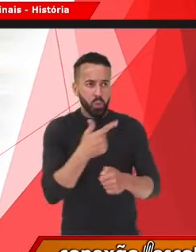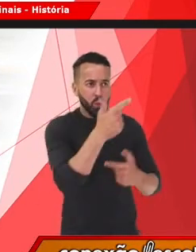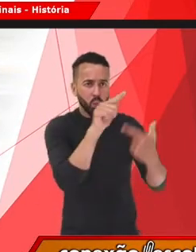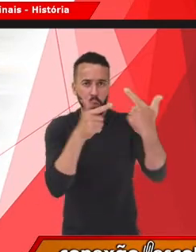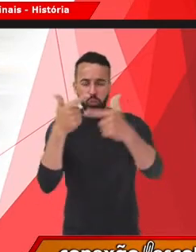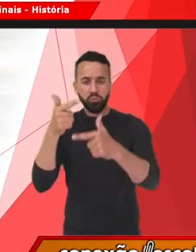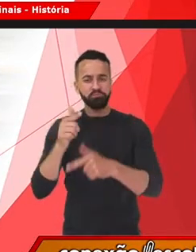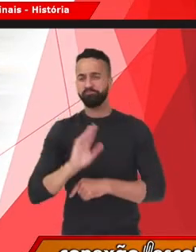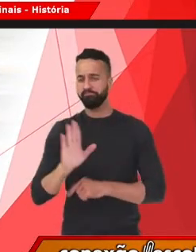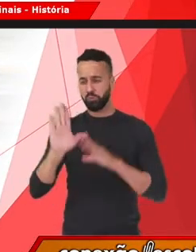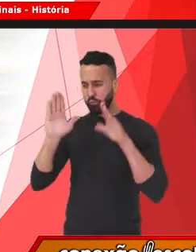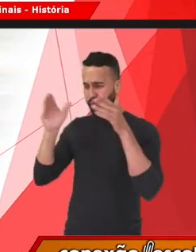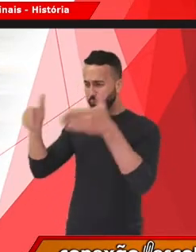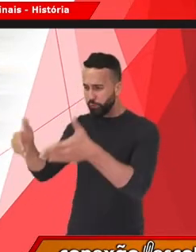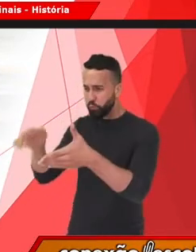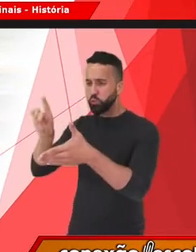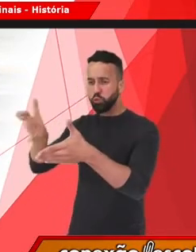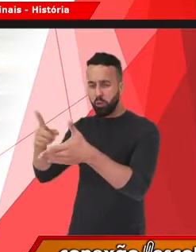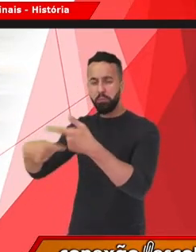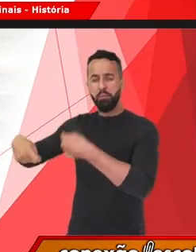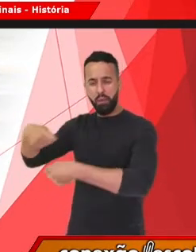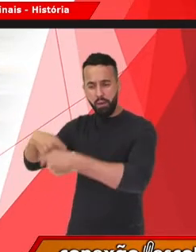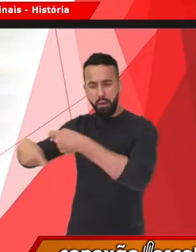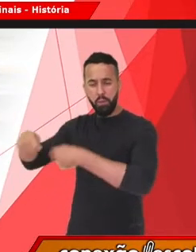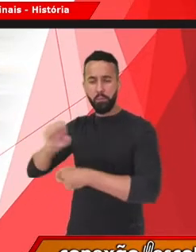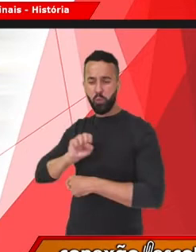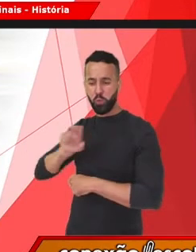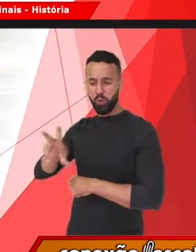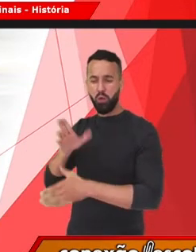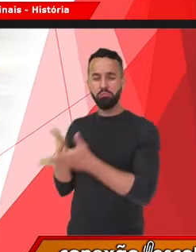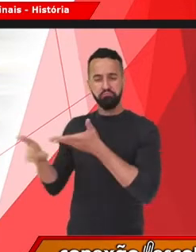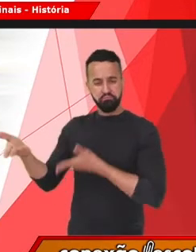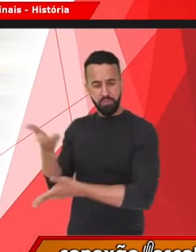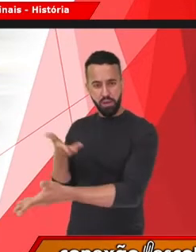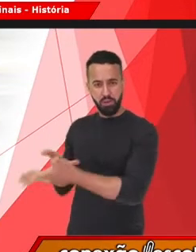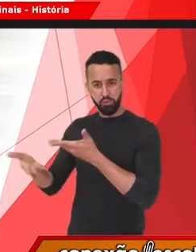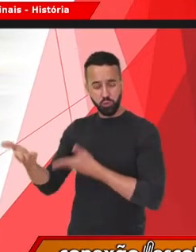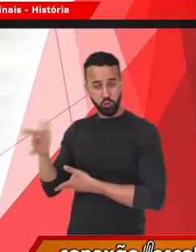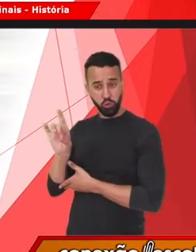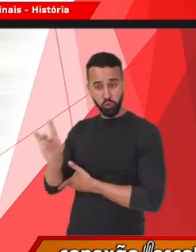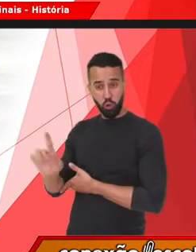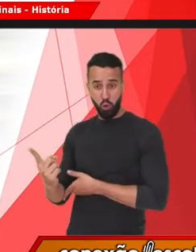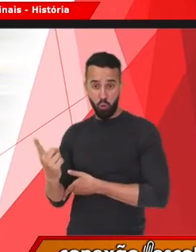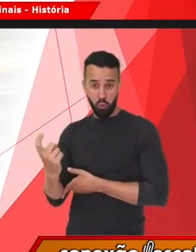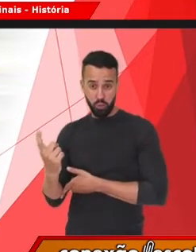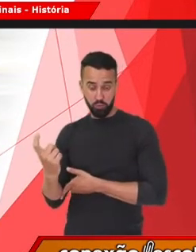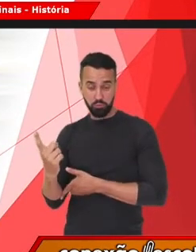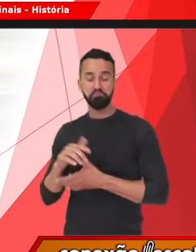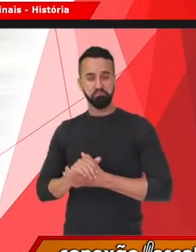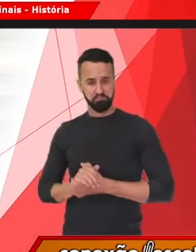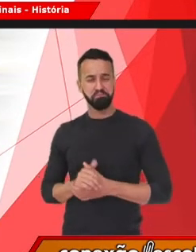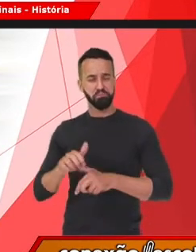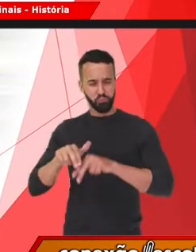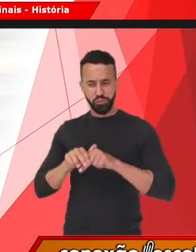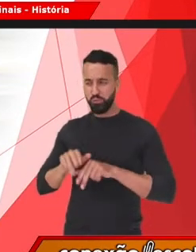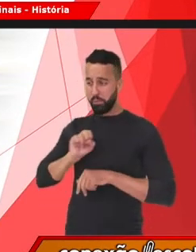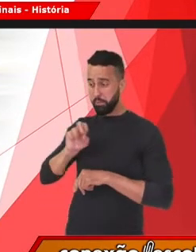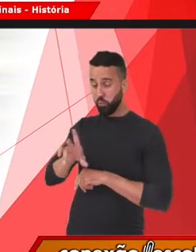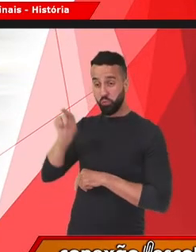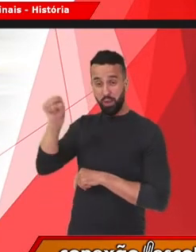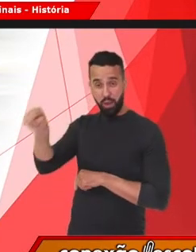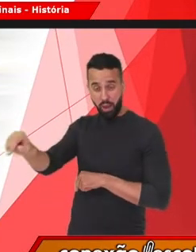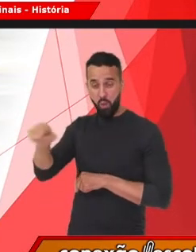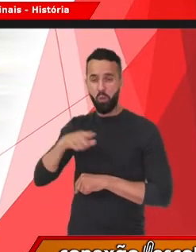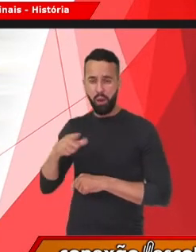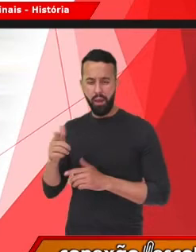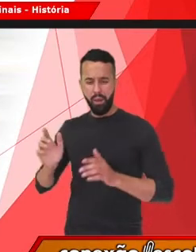com a metrópole, que era Portugal. Daí nós temos o quê? A metrópole usufruindo de tudo que é, de toda a